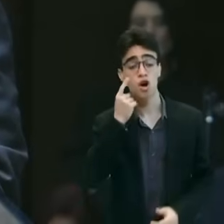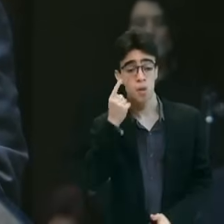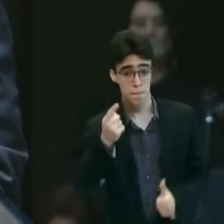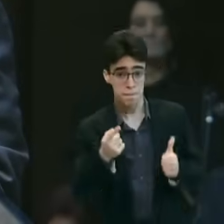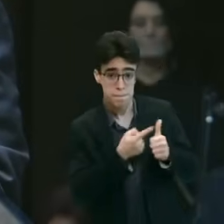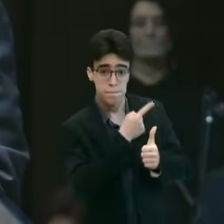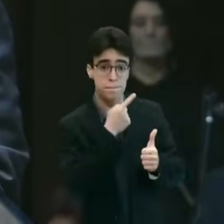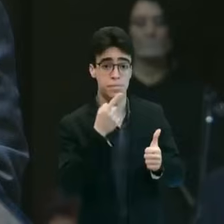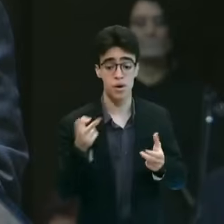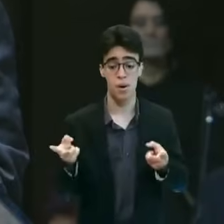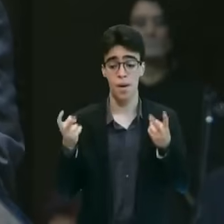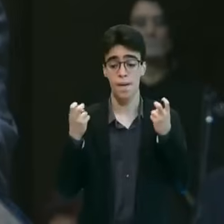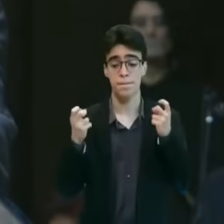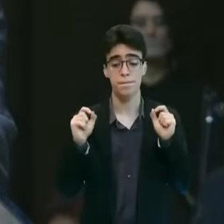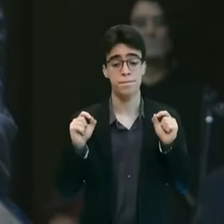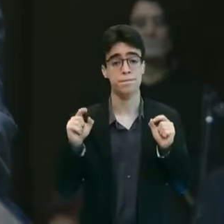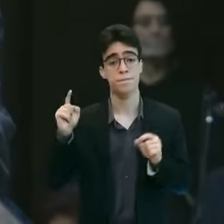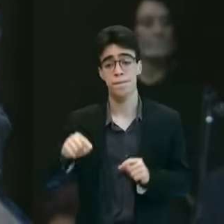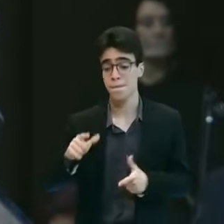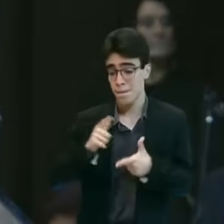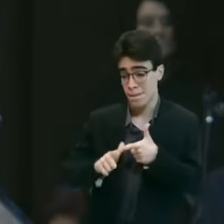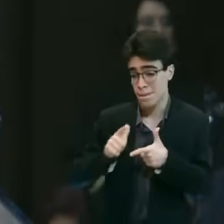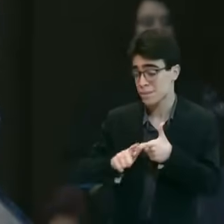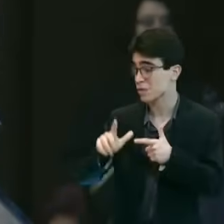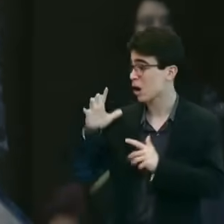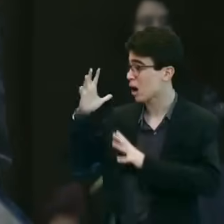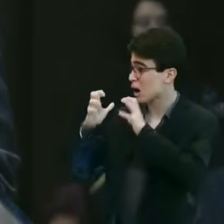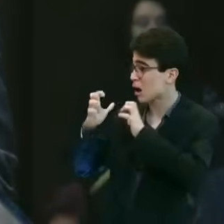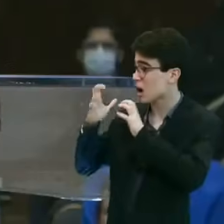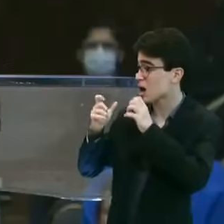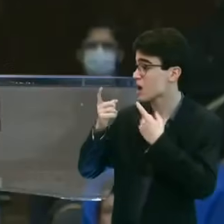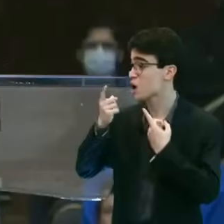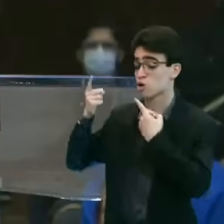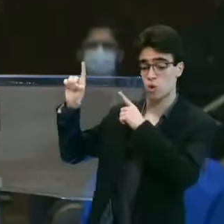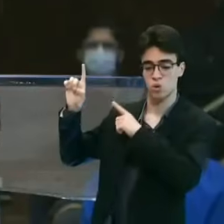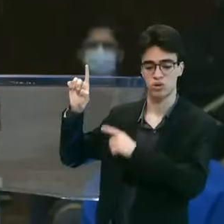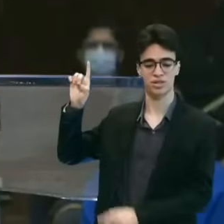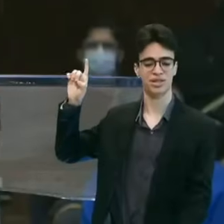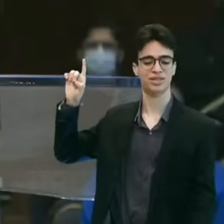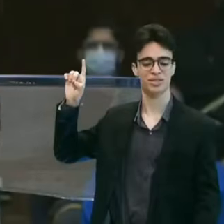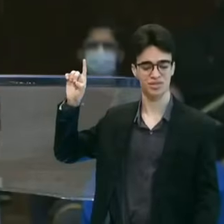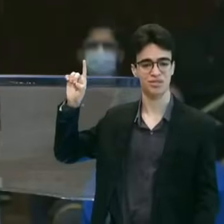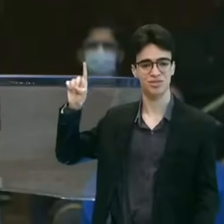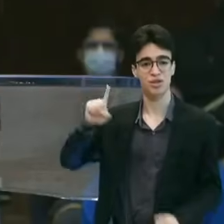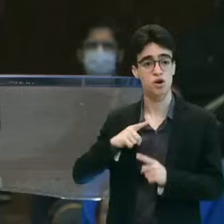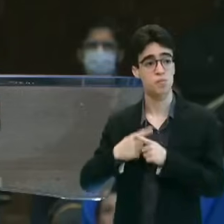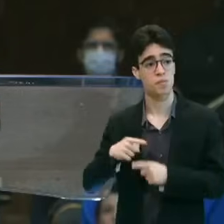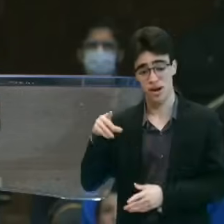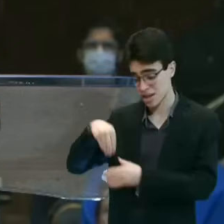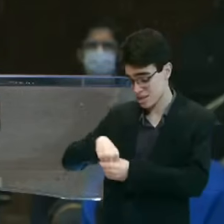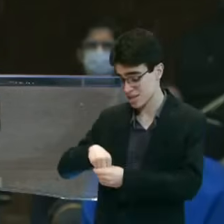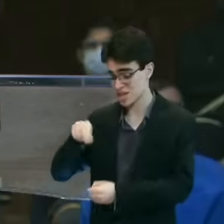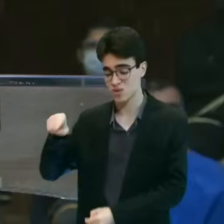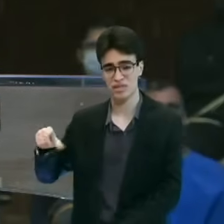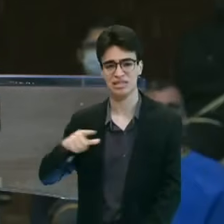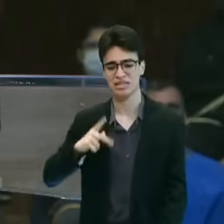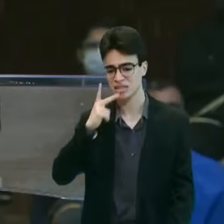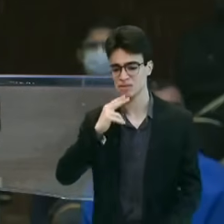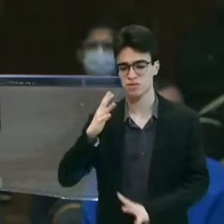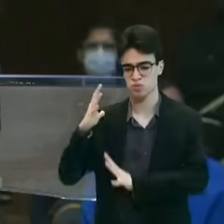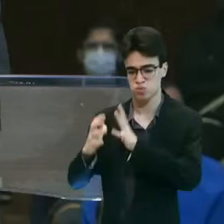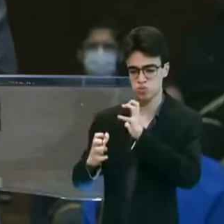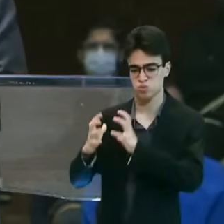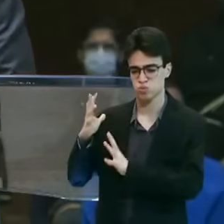nesse texto foi o próprio conflito com Deus. É interessante isso, que ele vive um conflito